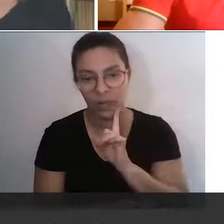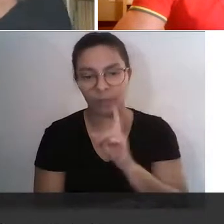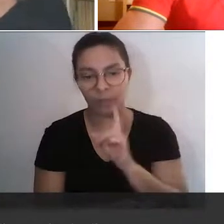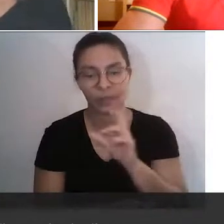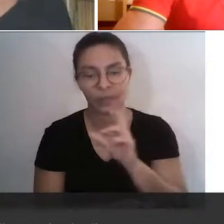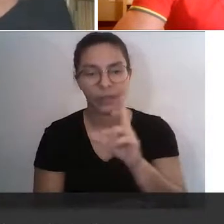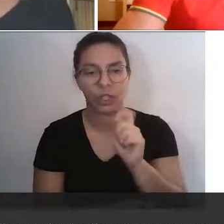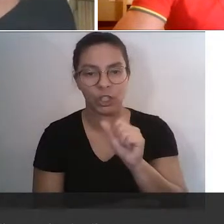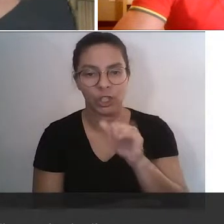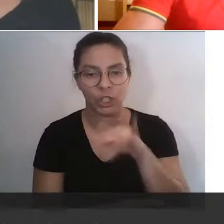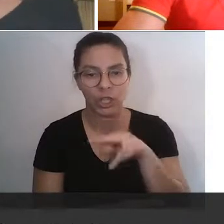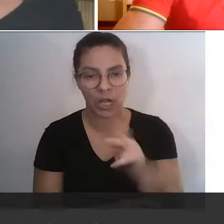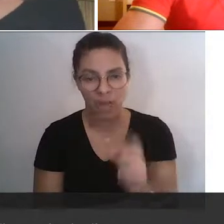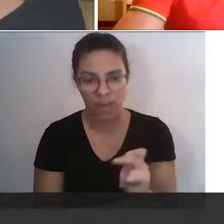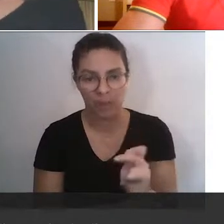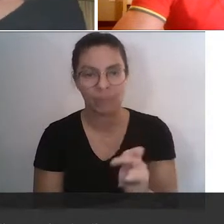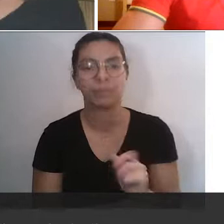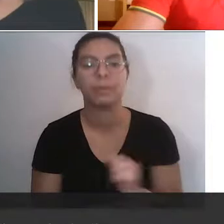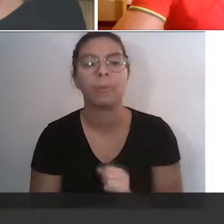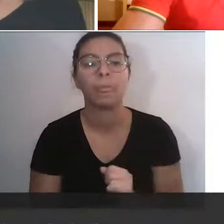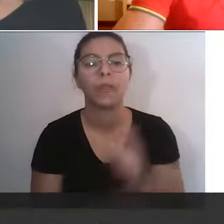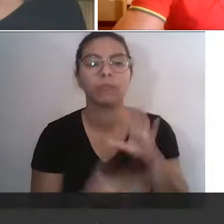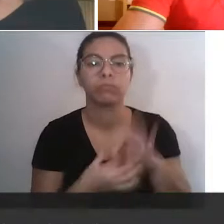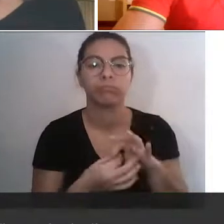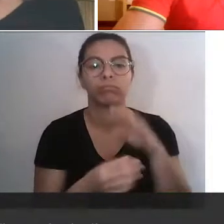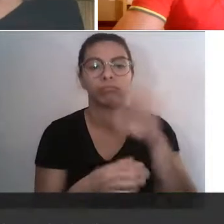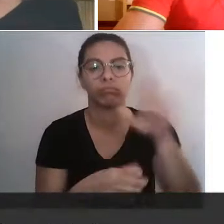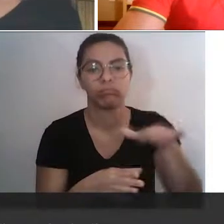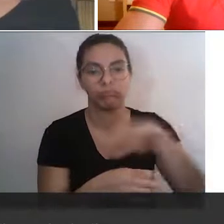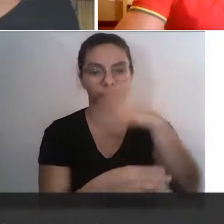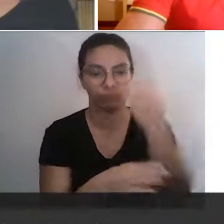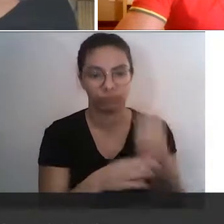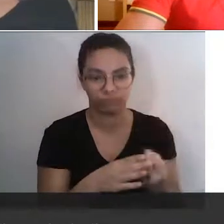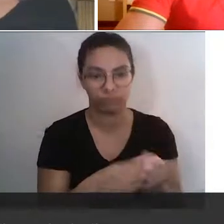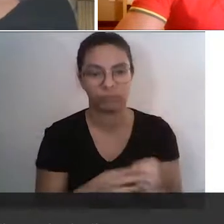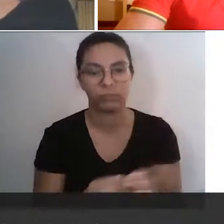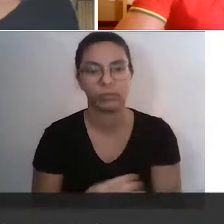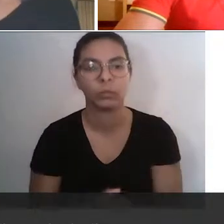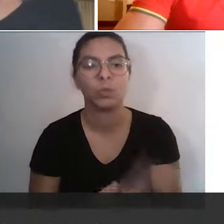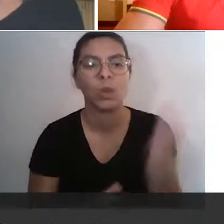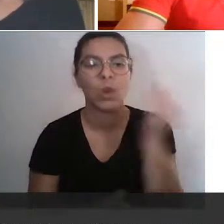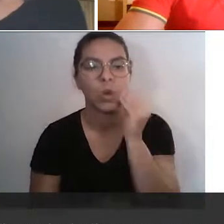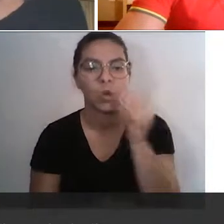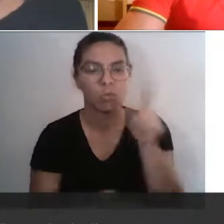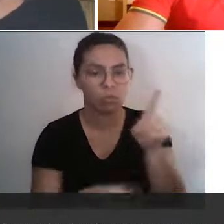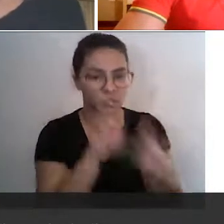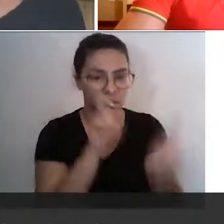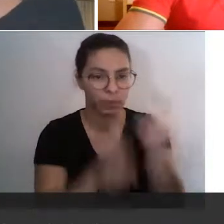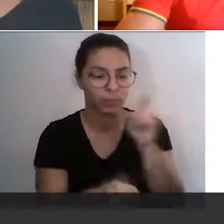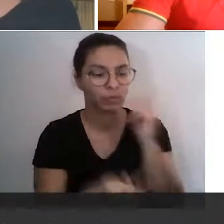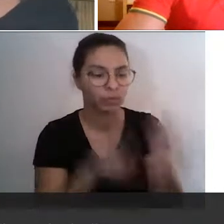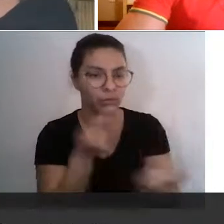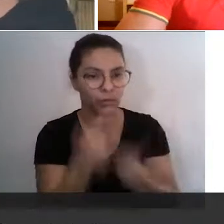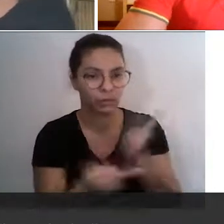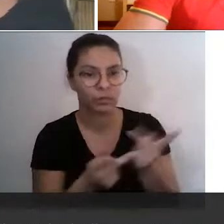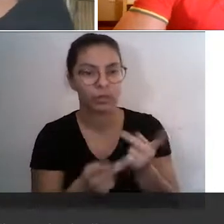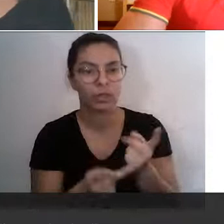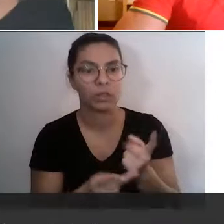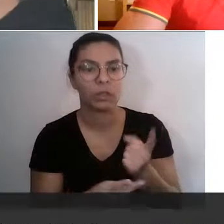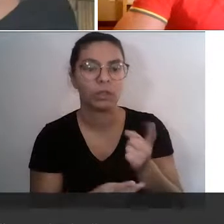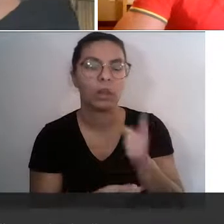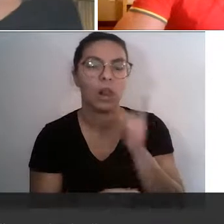que responde naturalmente para a modalidade de basquete com a cadeira de rodas. Como se classificaria um atleta com uma lesão? Pergunta da Patrícia